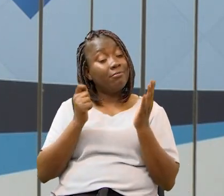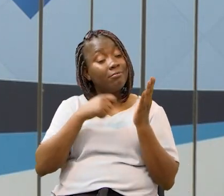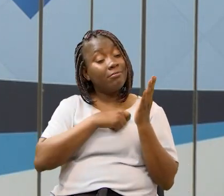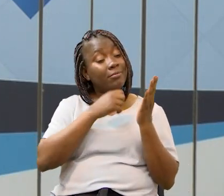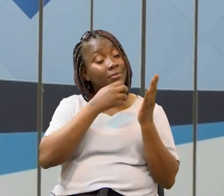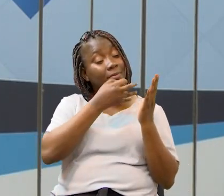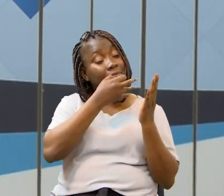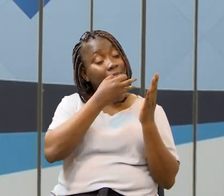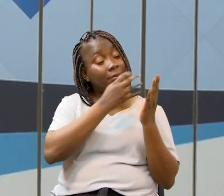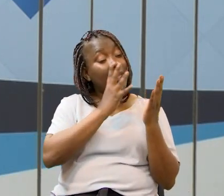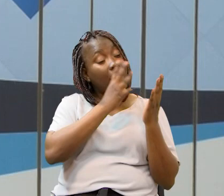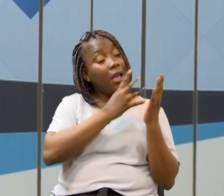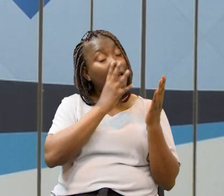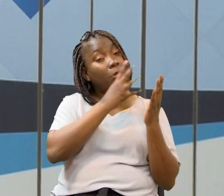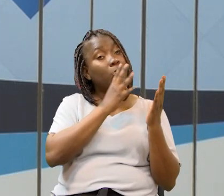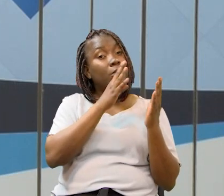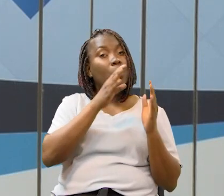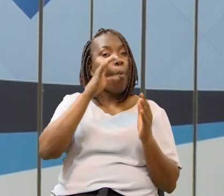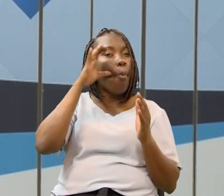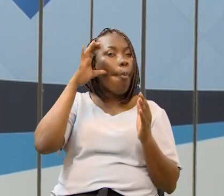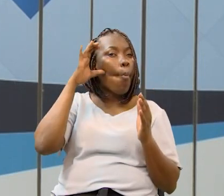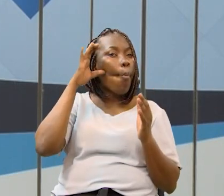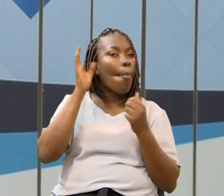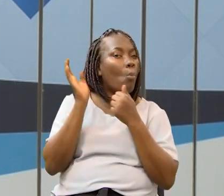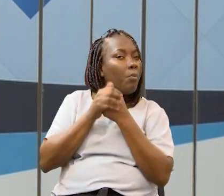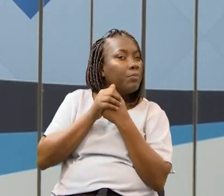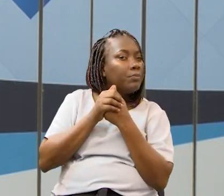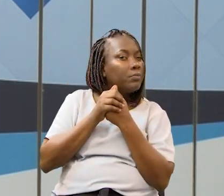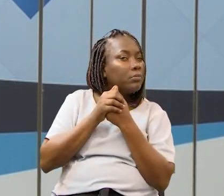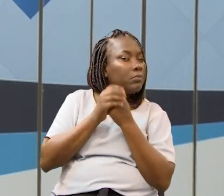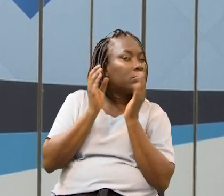denúncias anônimas, né? Já existe